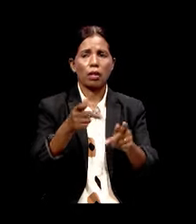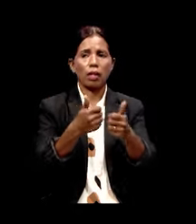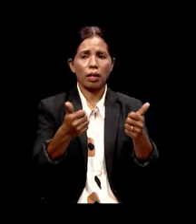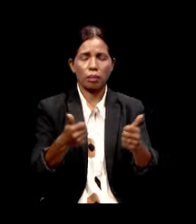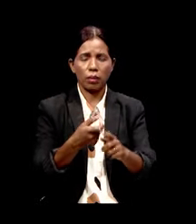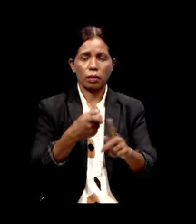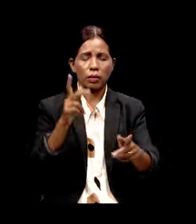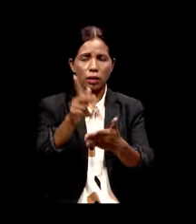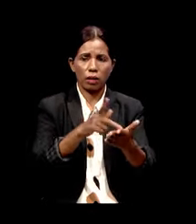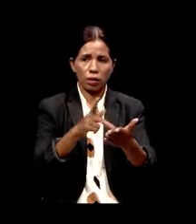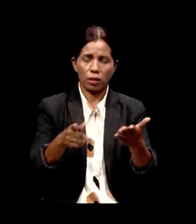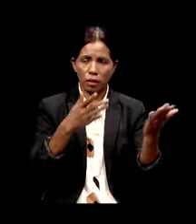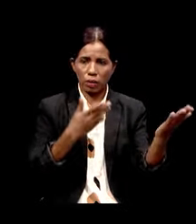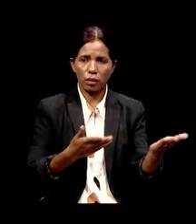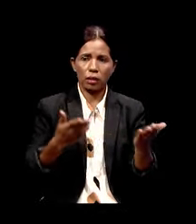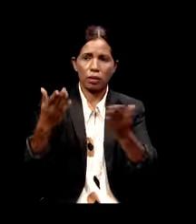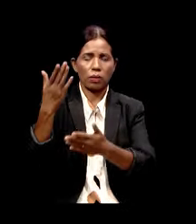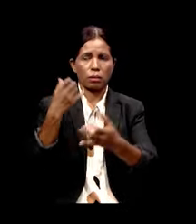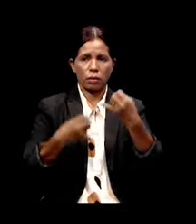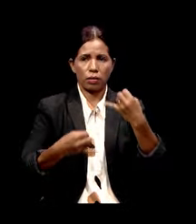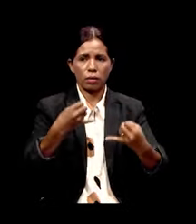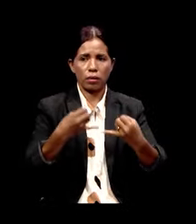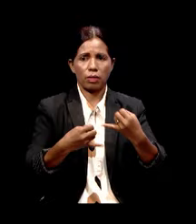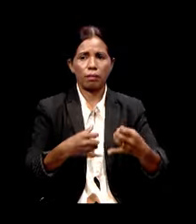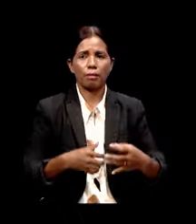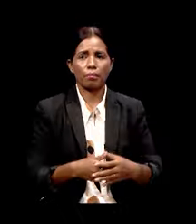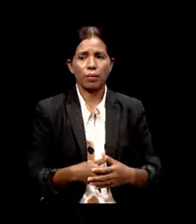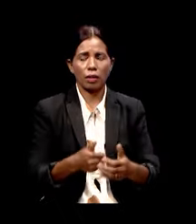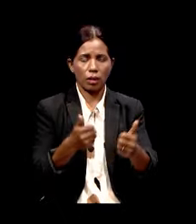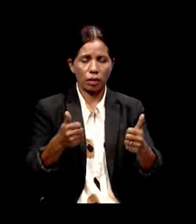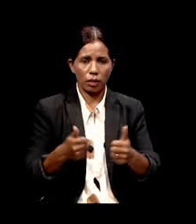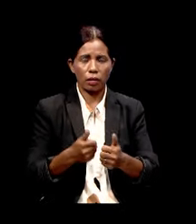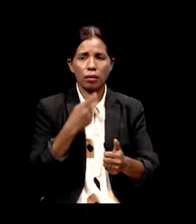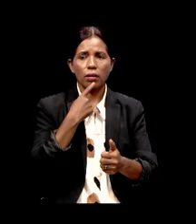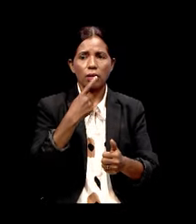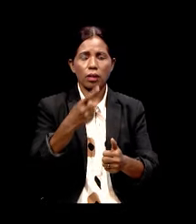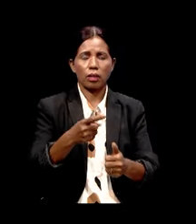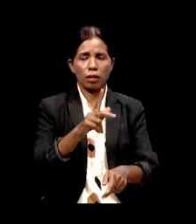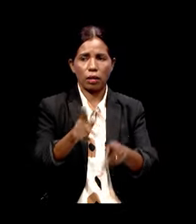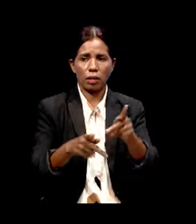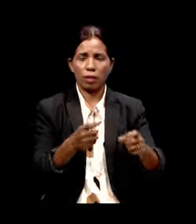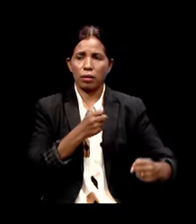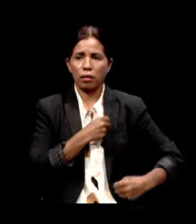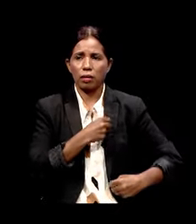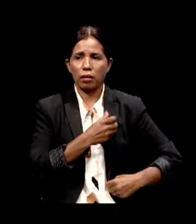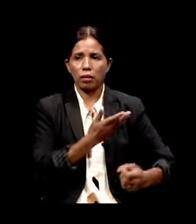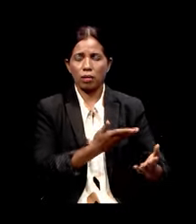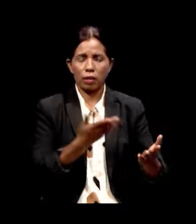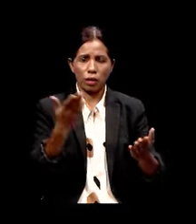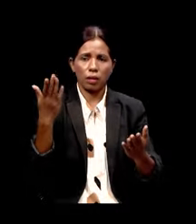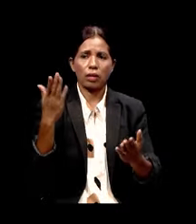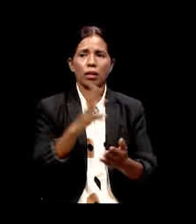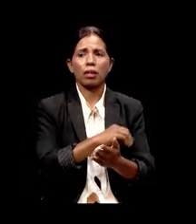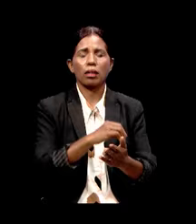husi crimine, se lori ba justiça. Autoridade militar HTT tropa sira alerta Makassi e região,